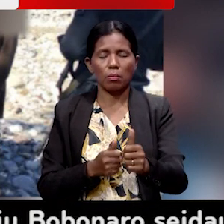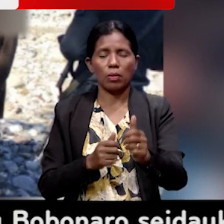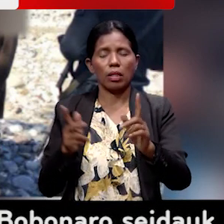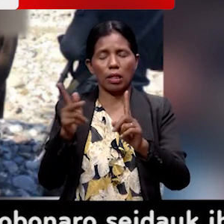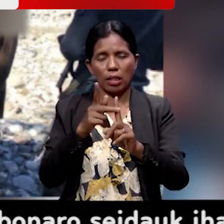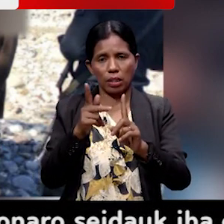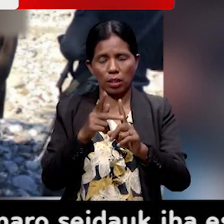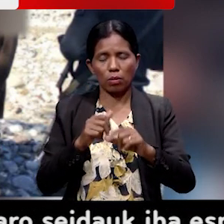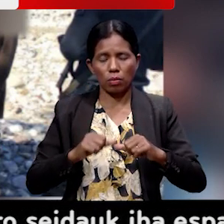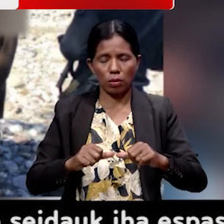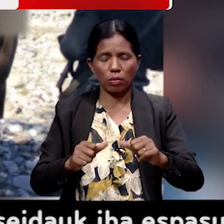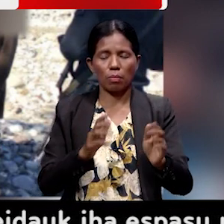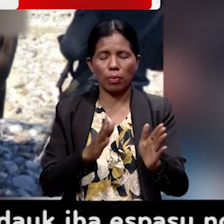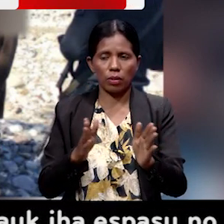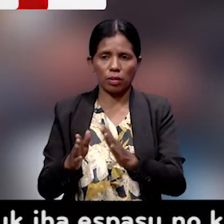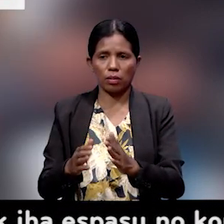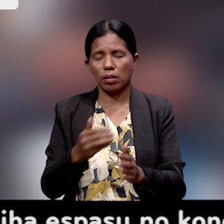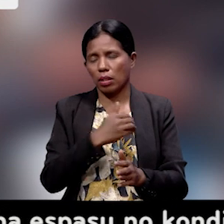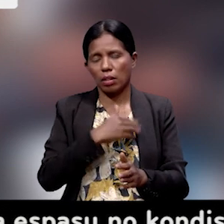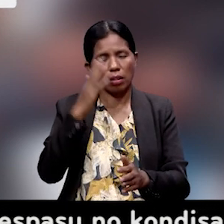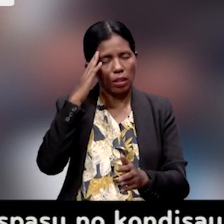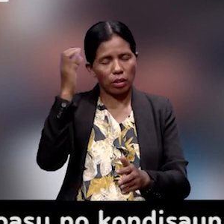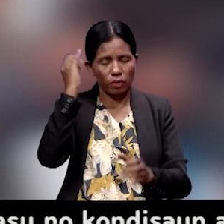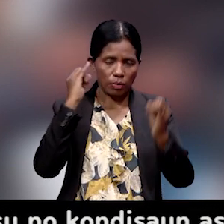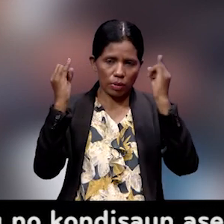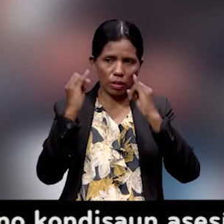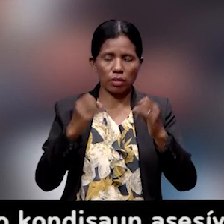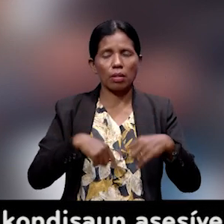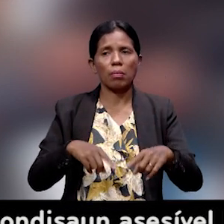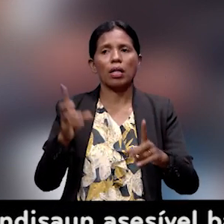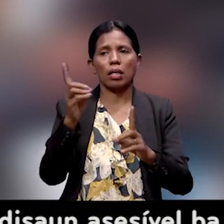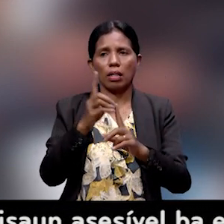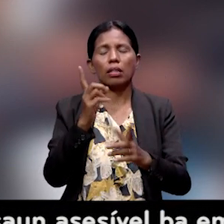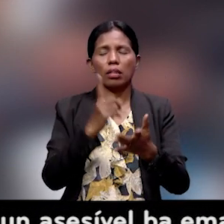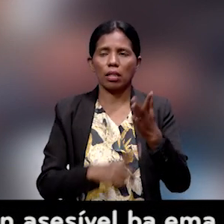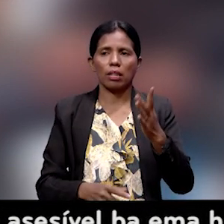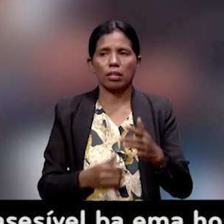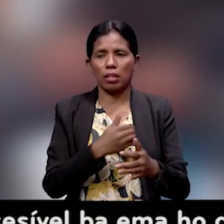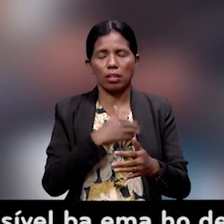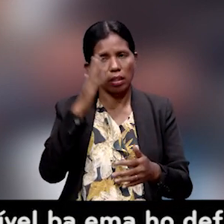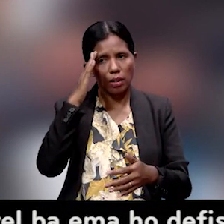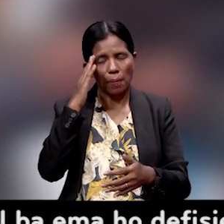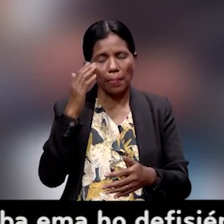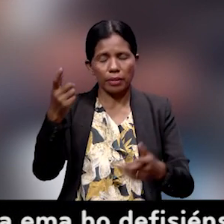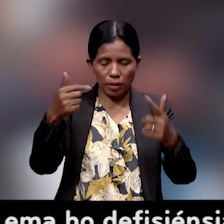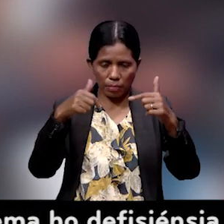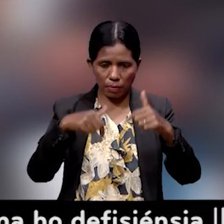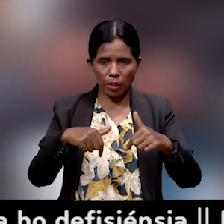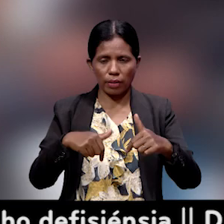é informação, se irá baia, se loron seda, tamba ser se halo identificação. Nebe, se irá tamba fal meima, se